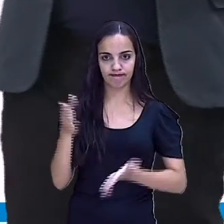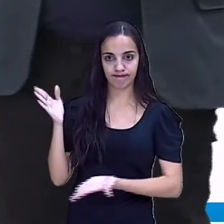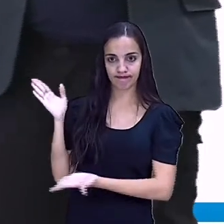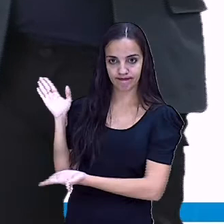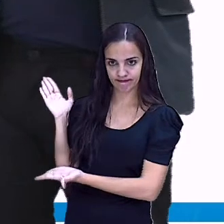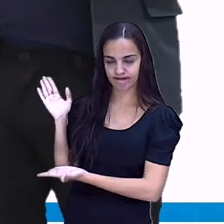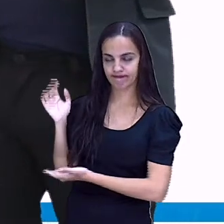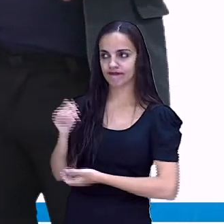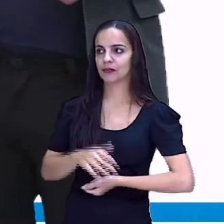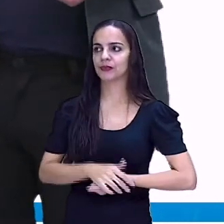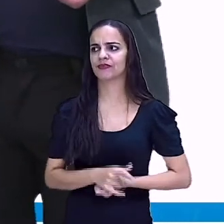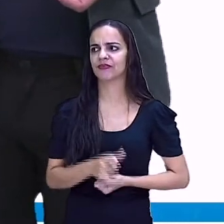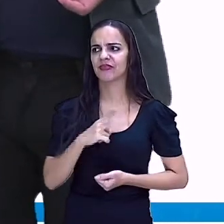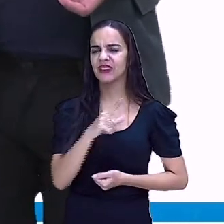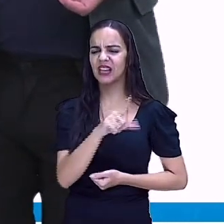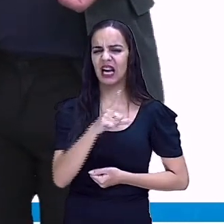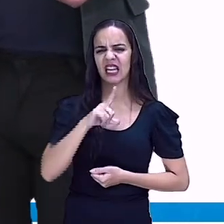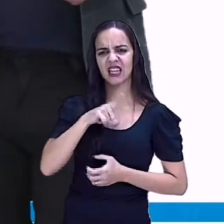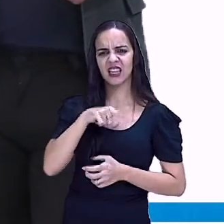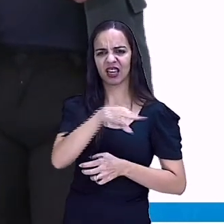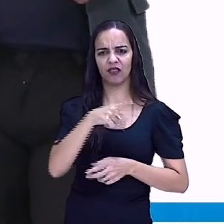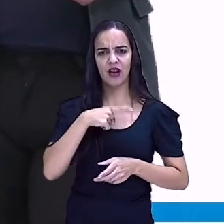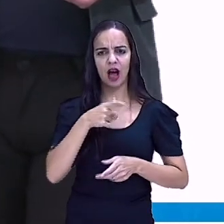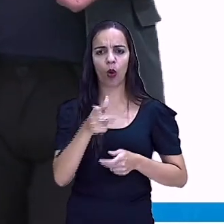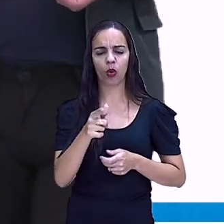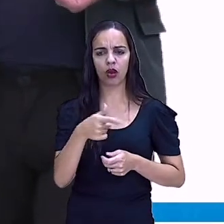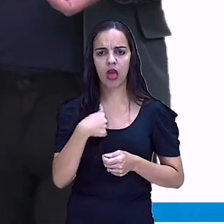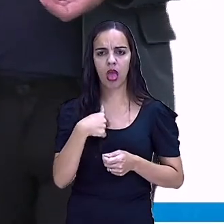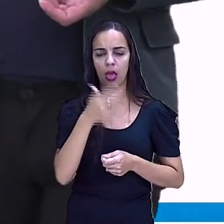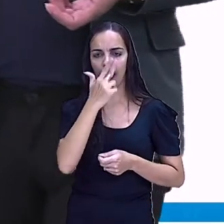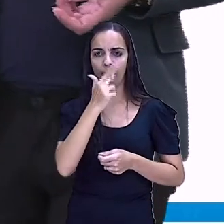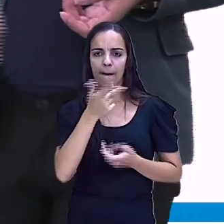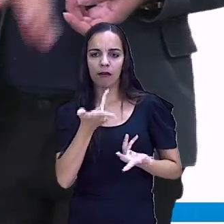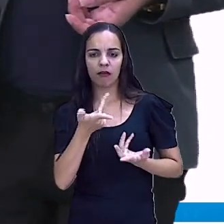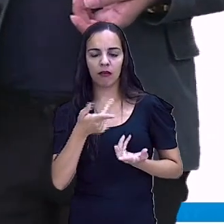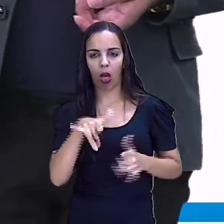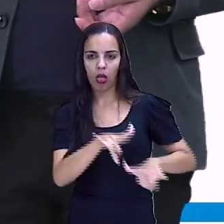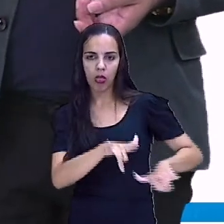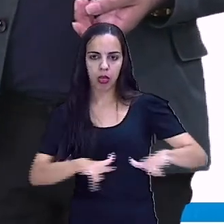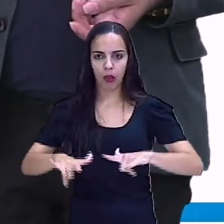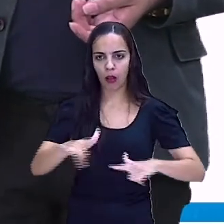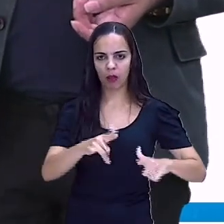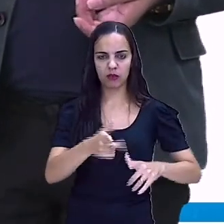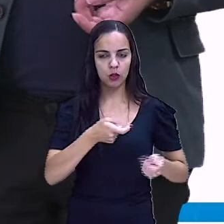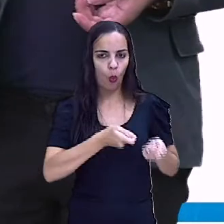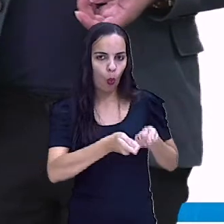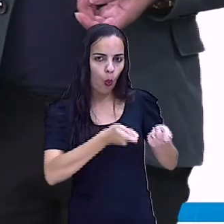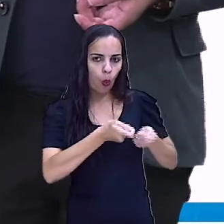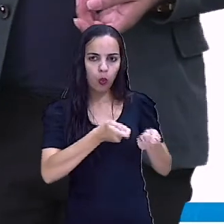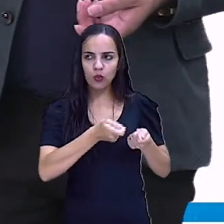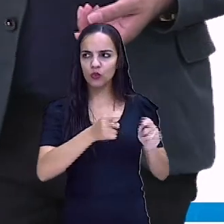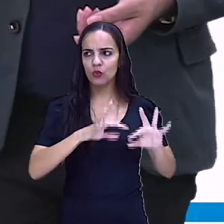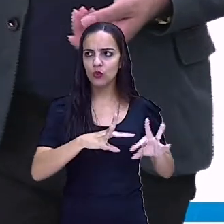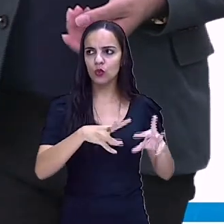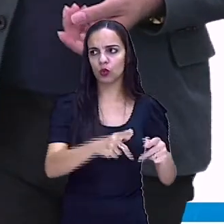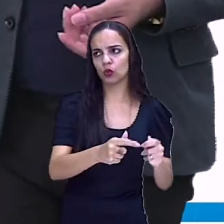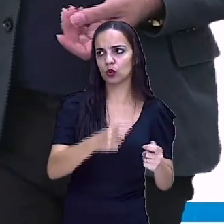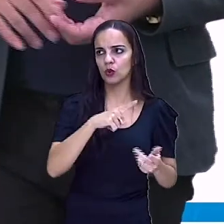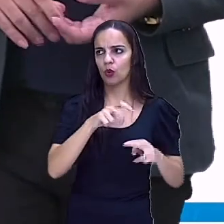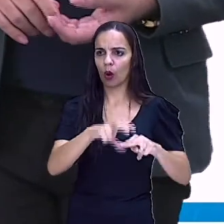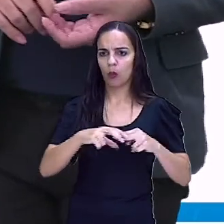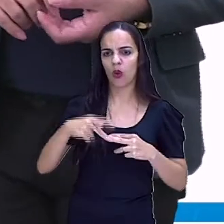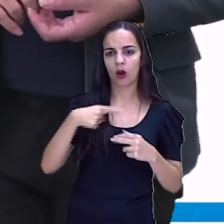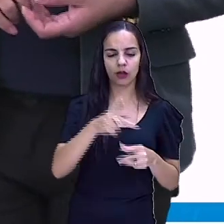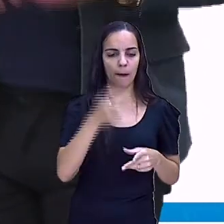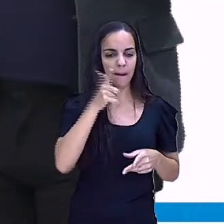Essa estatal monopolizava a exploração do petróleo, ou seja, seria a única a explorar o